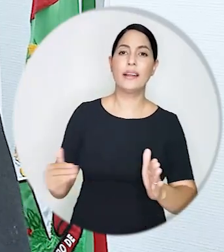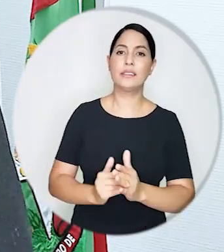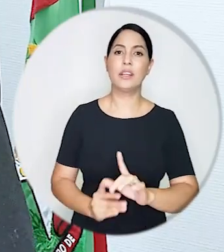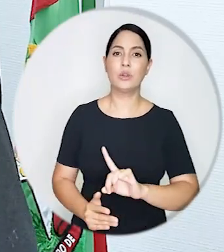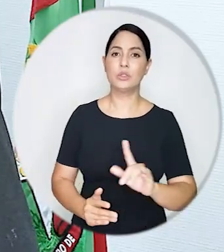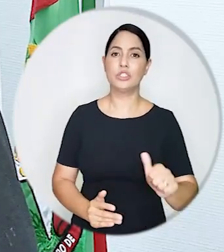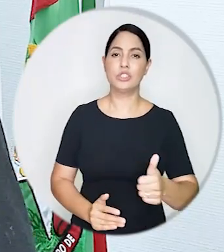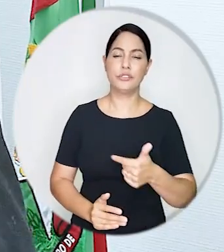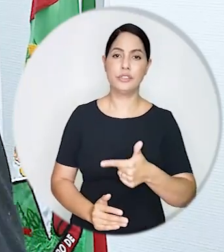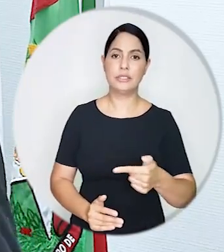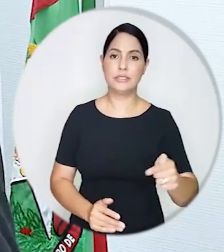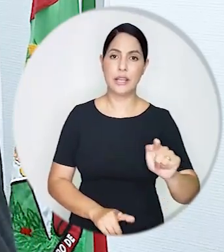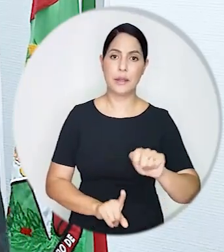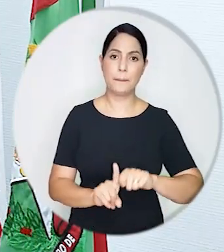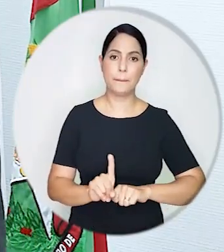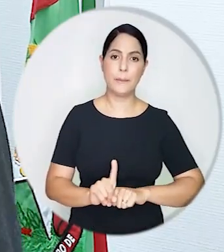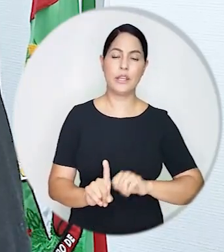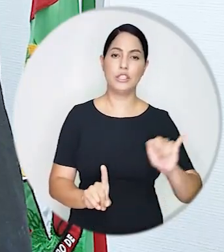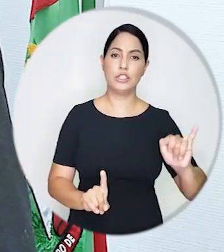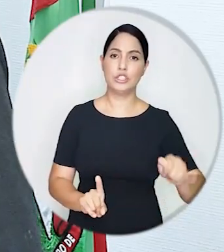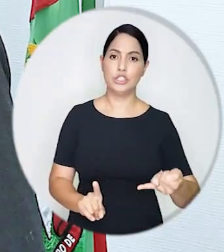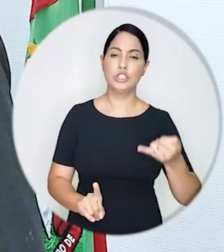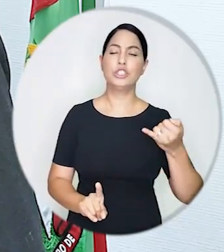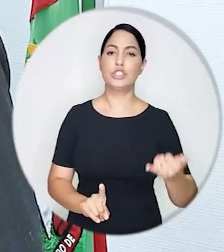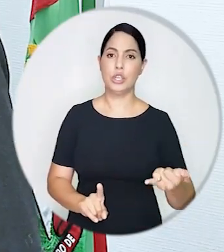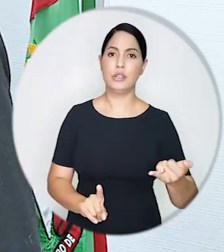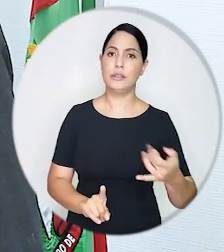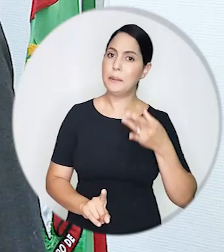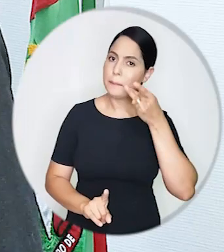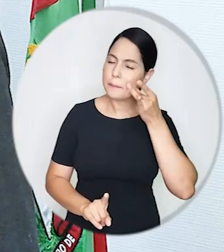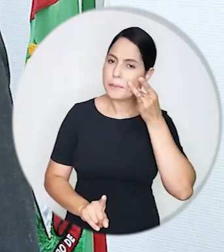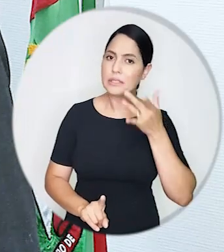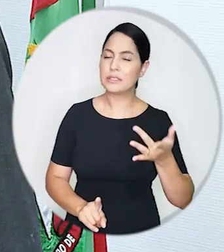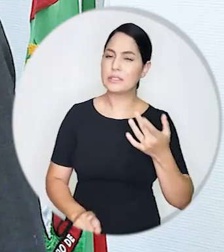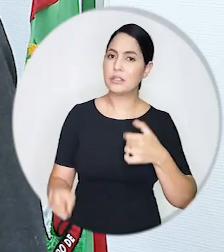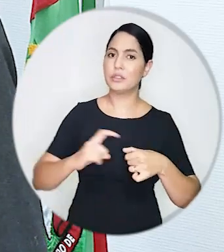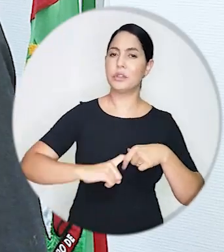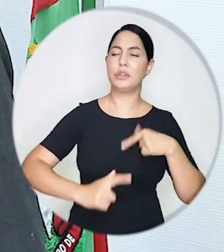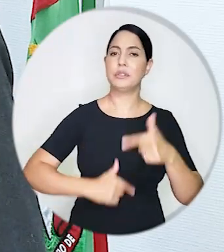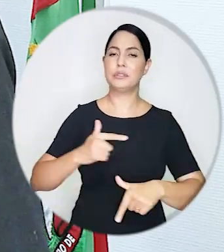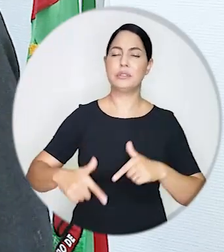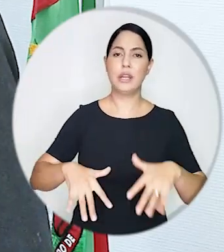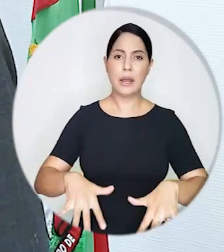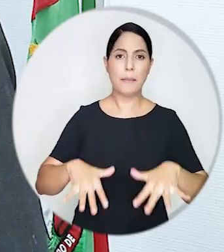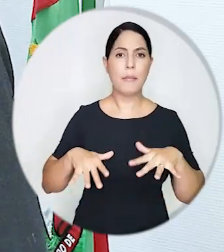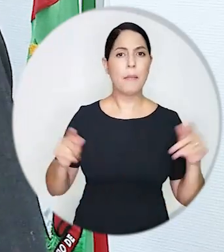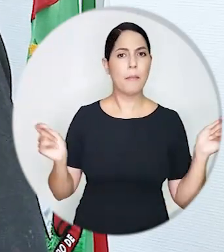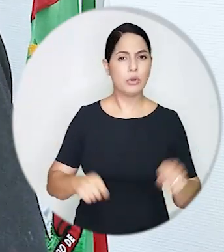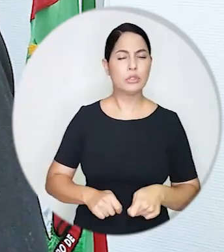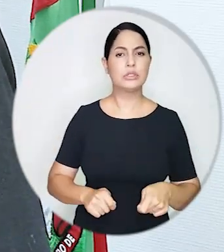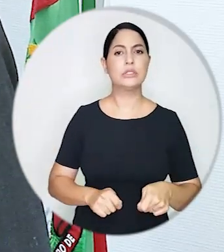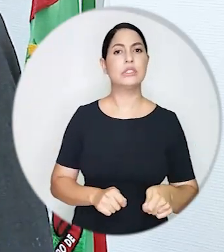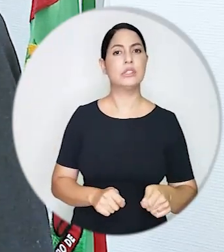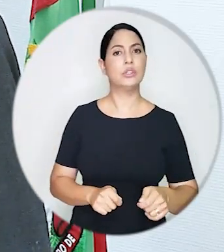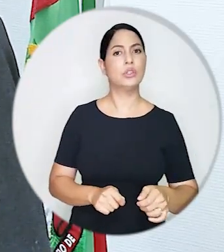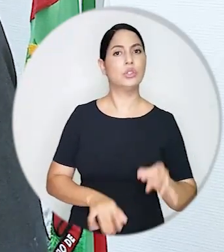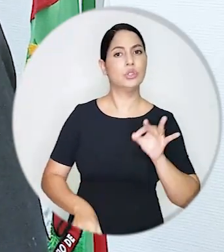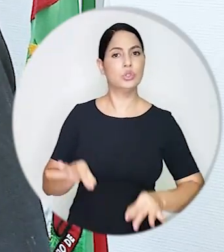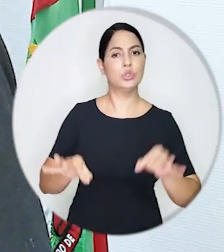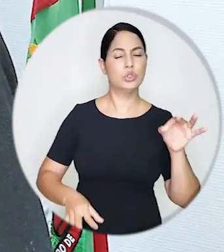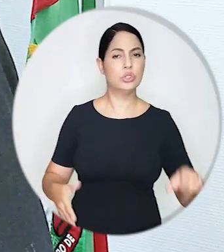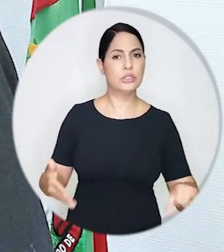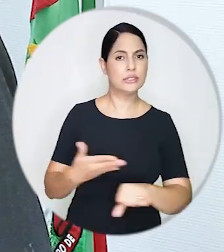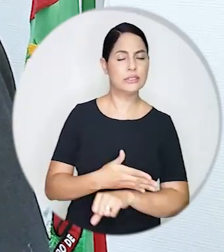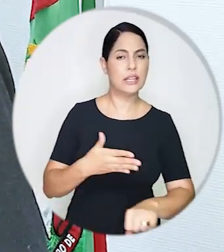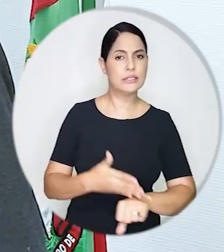unidades jurisdicionais retomassem as atividades presenciais e, com isso, garantissem o pleno atendimento e o acesso